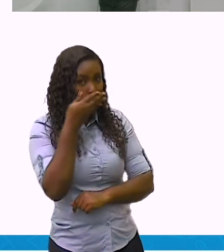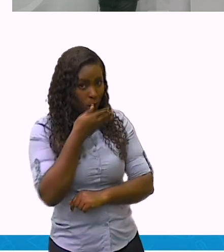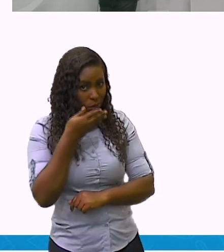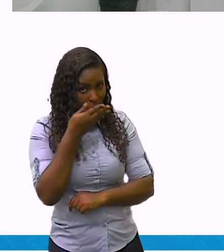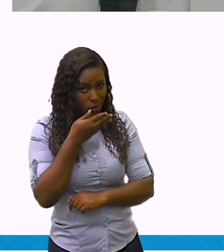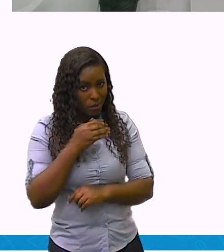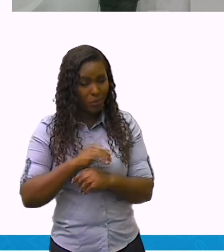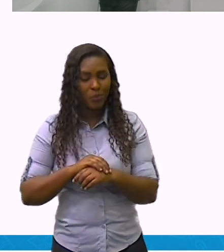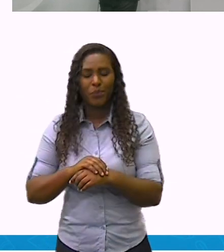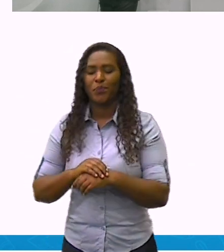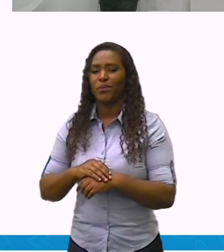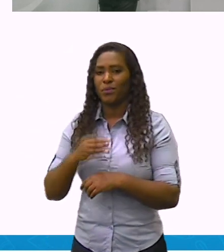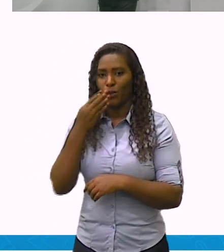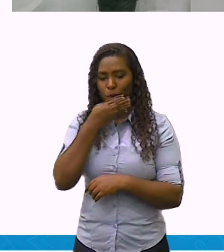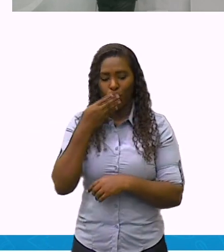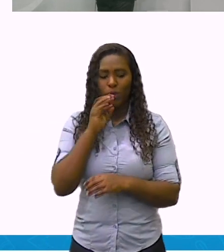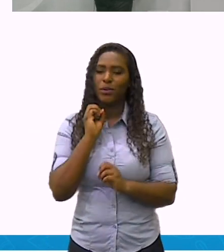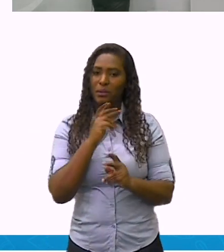R$ 8 pelos doces.